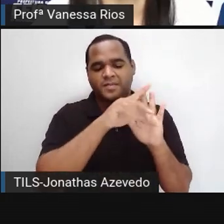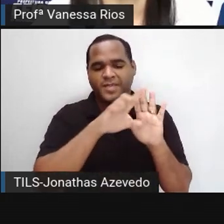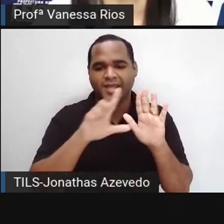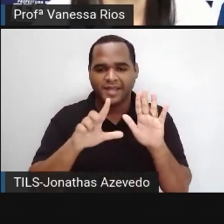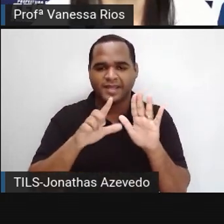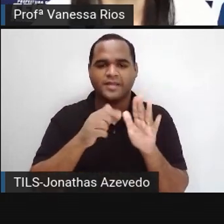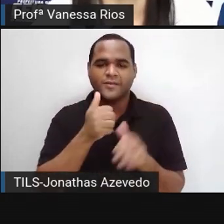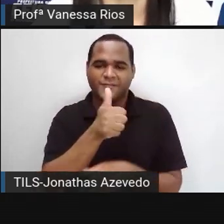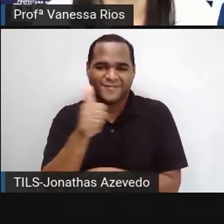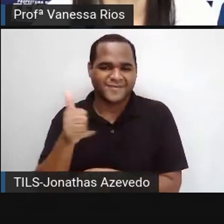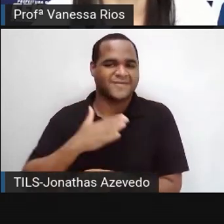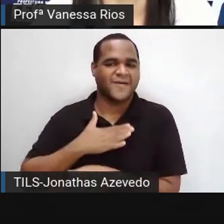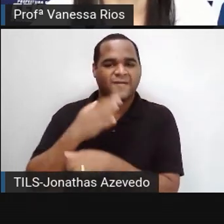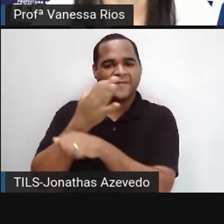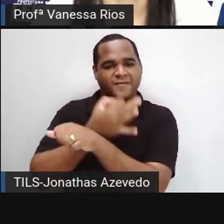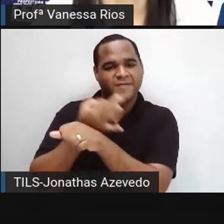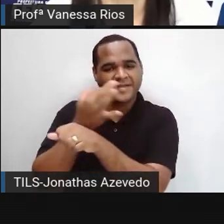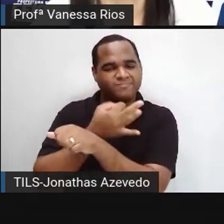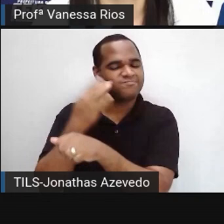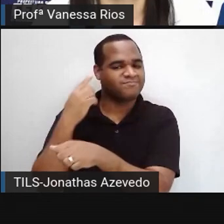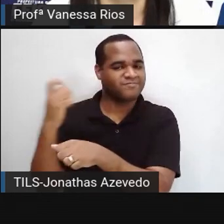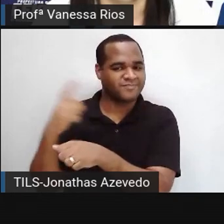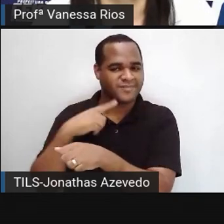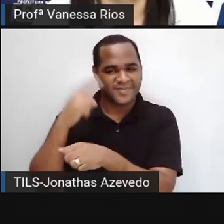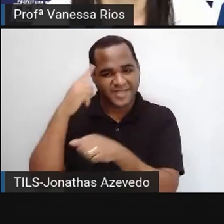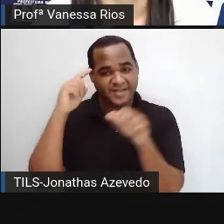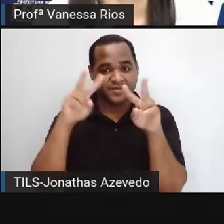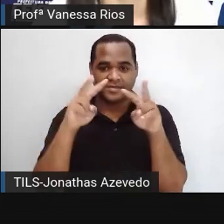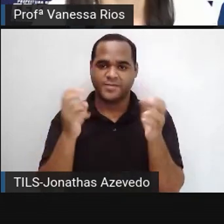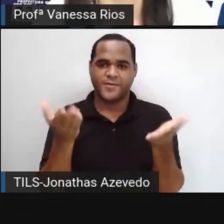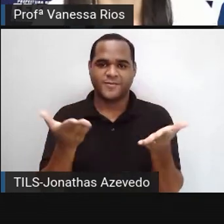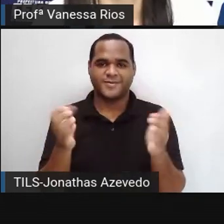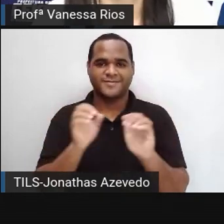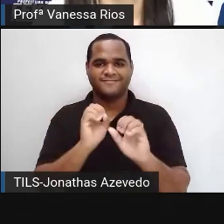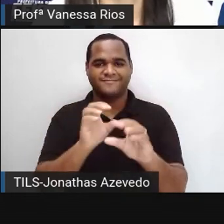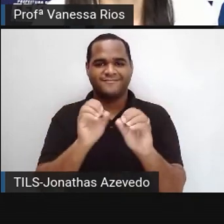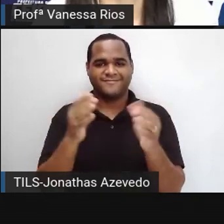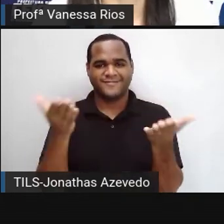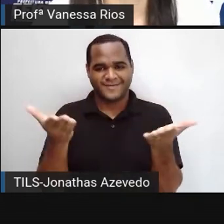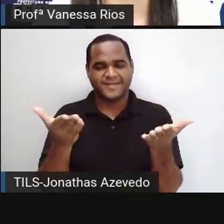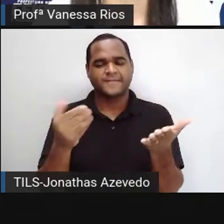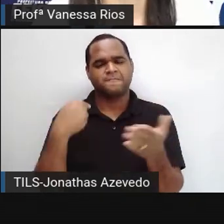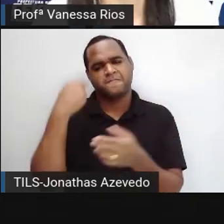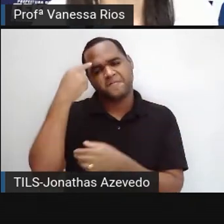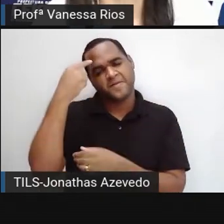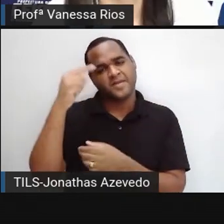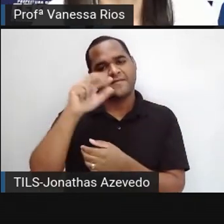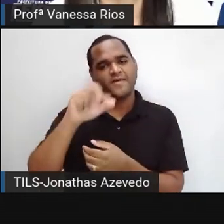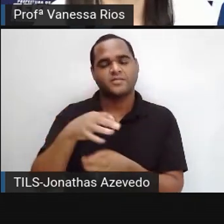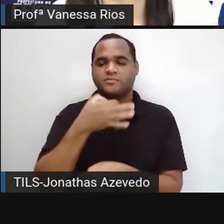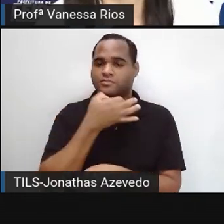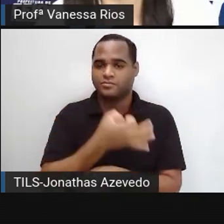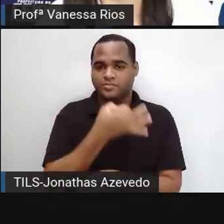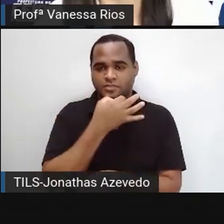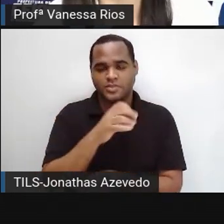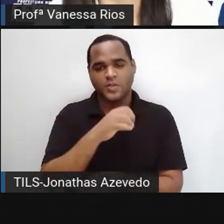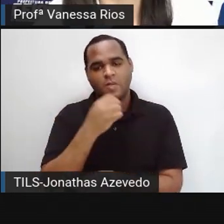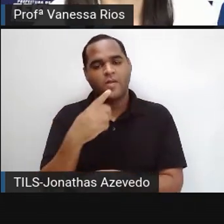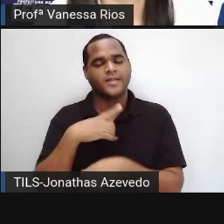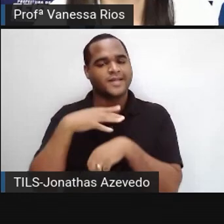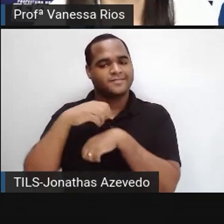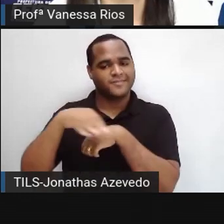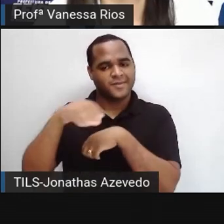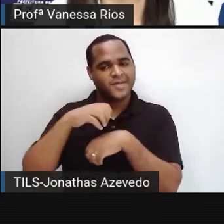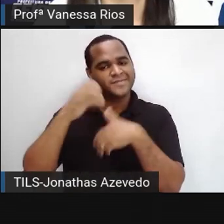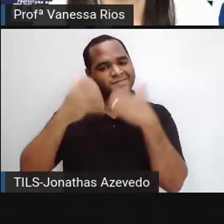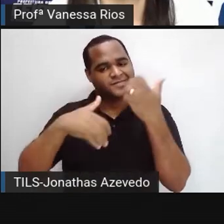as férias. Lembra aí do som de verão, que é o tema da nossa aula? Pois é. Pense aí em todas as sugestões, em todas as